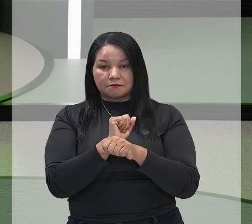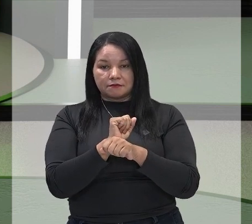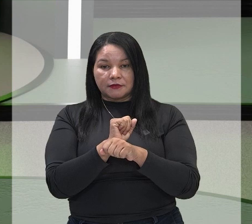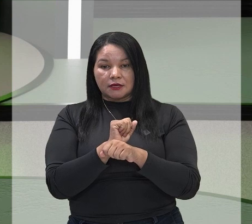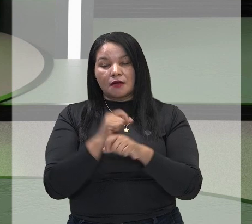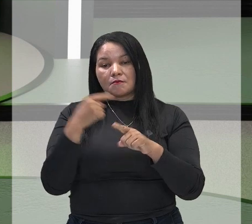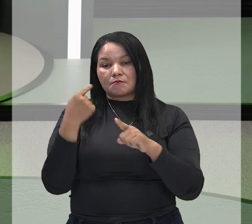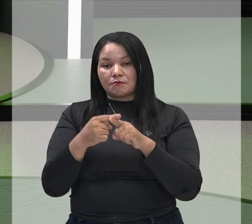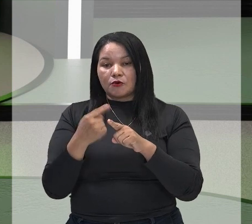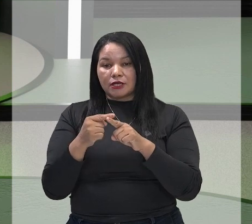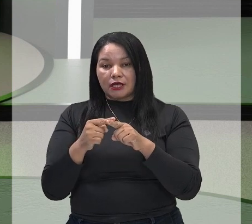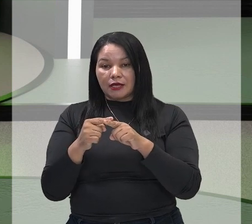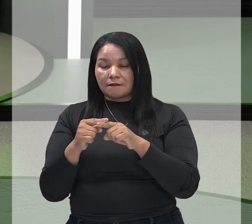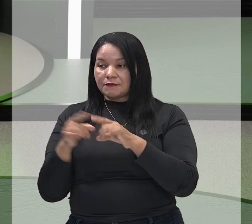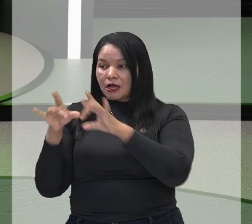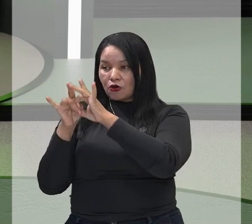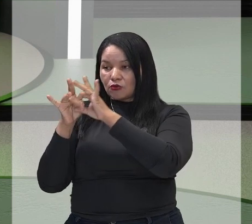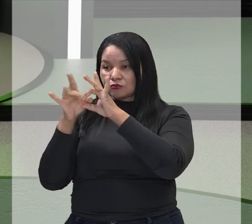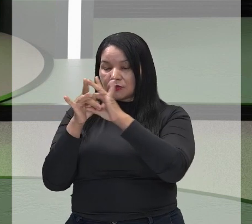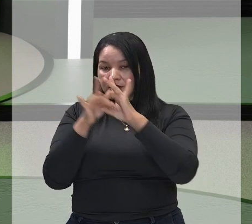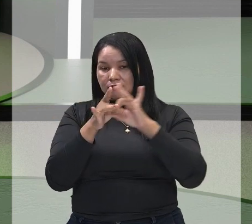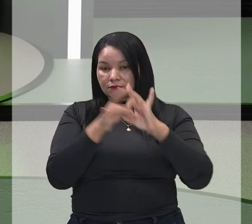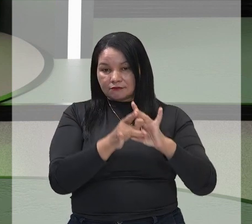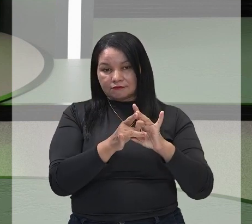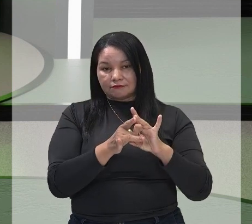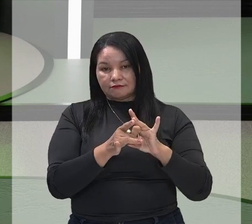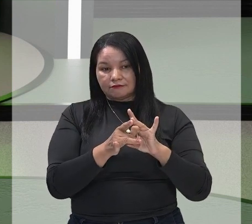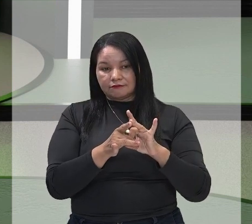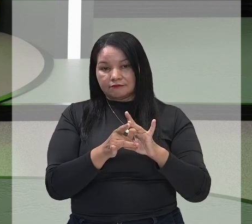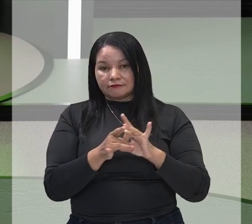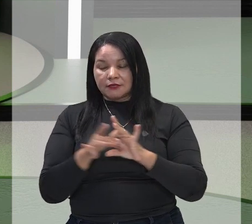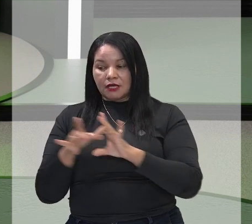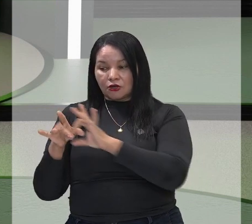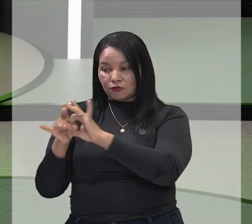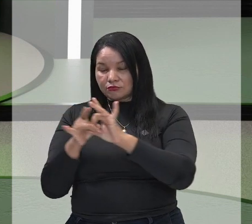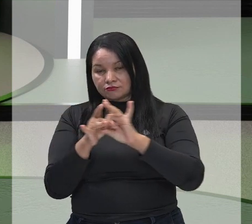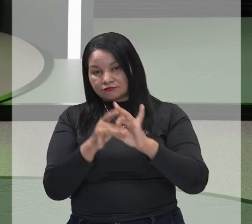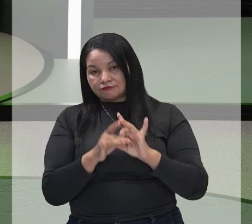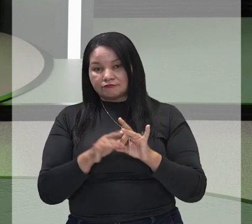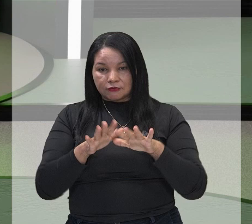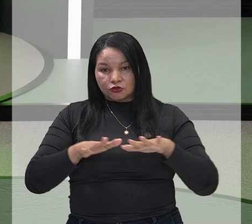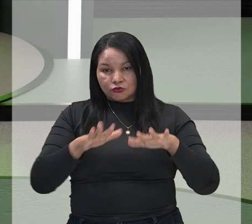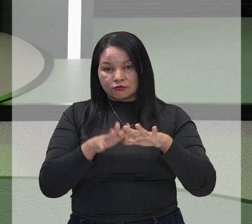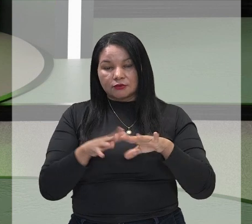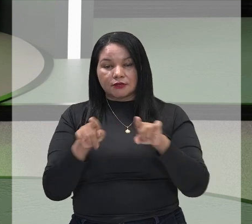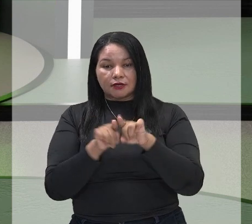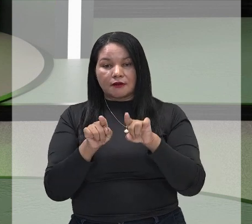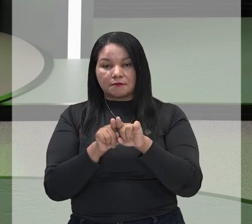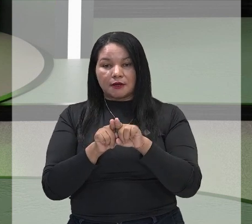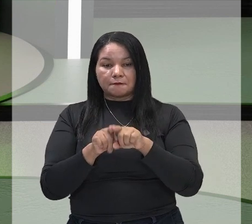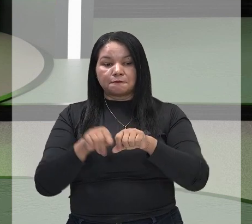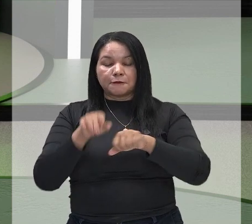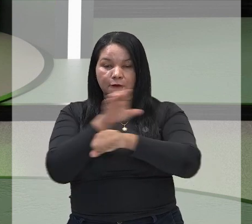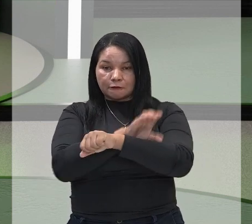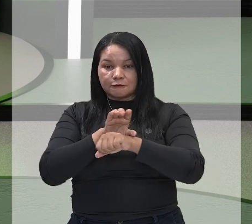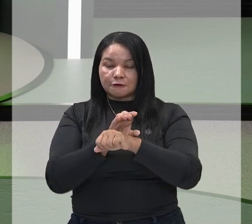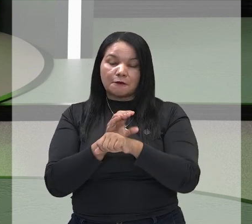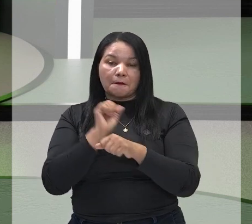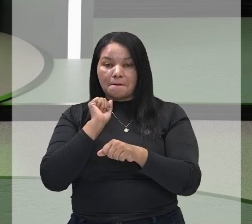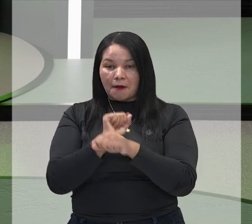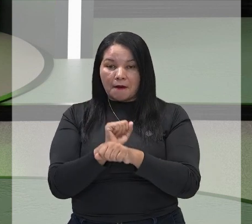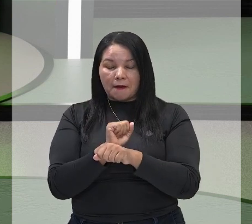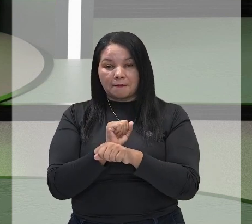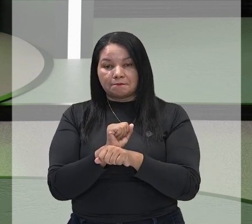elas estão interligadas e aí a tensão elétrica será também interrompida e aí não vai haver mais a circulação de